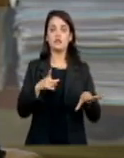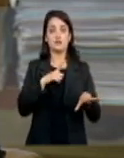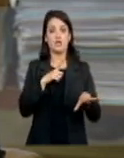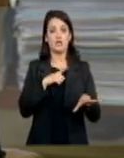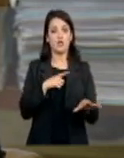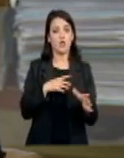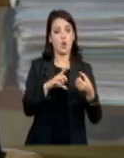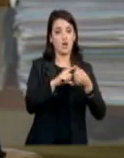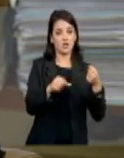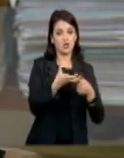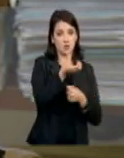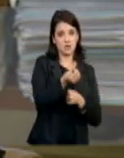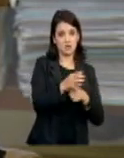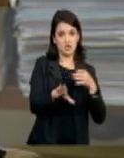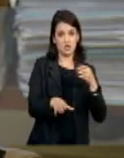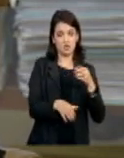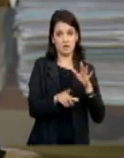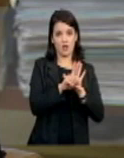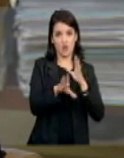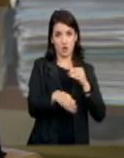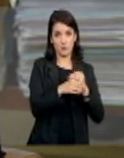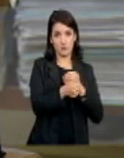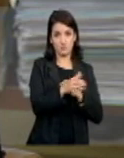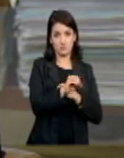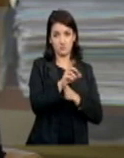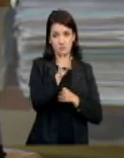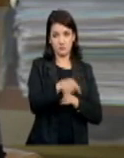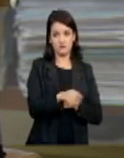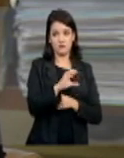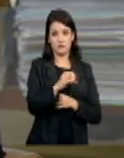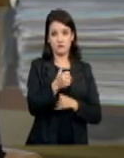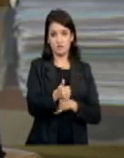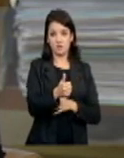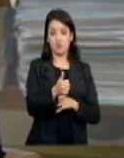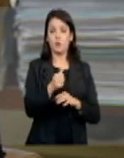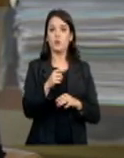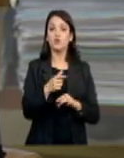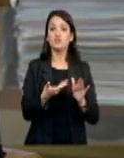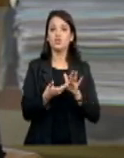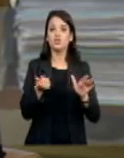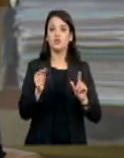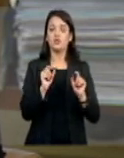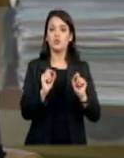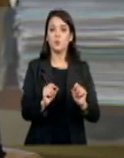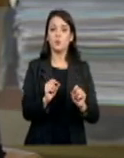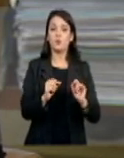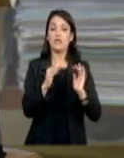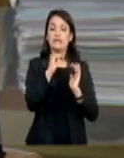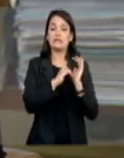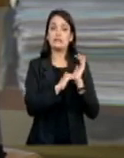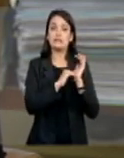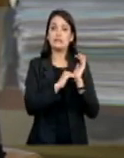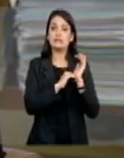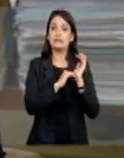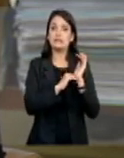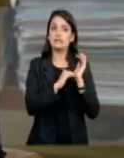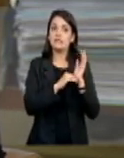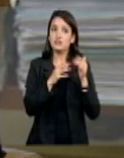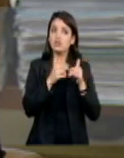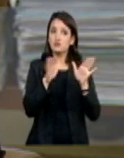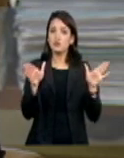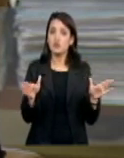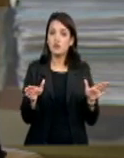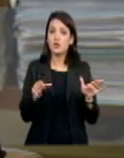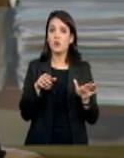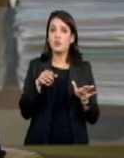6º da lei complementar 105/2001 afastando se a cláusula de sigilo unicamente quando se trata de